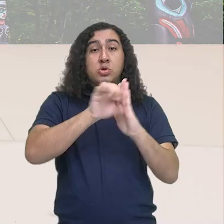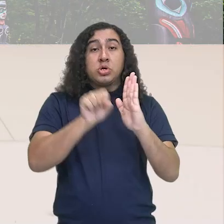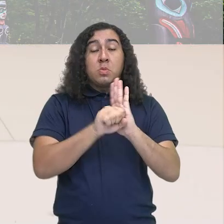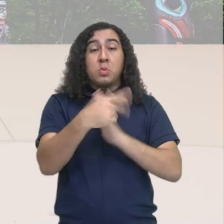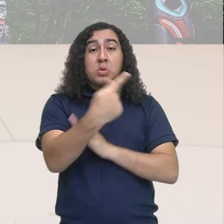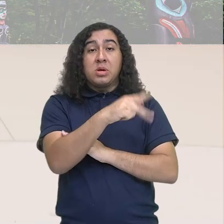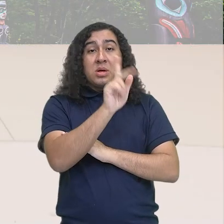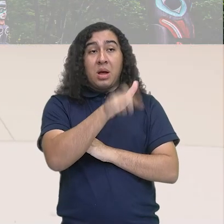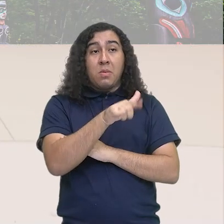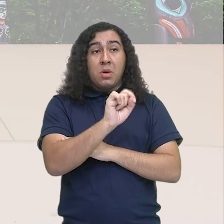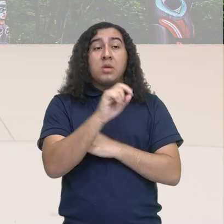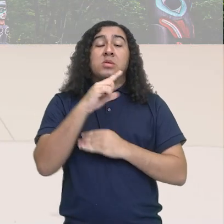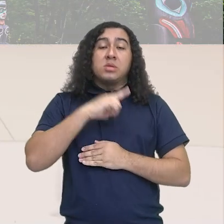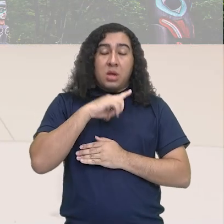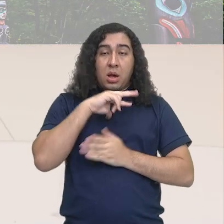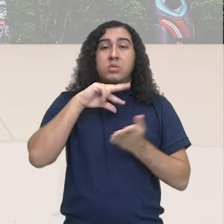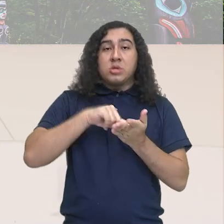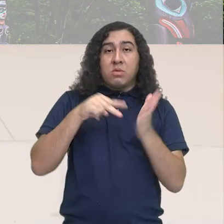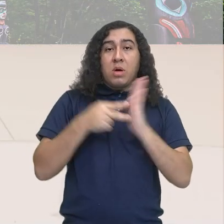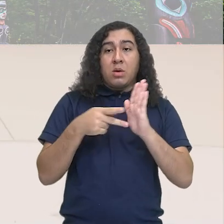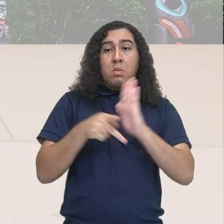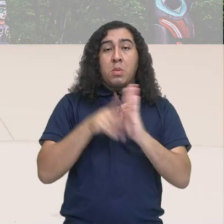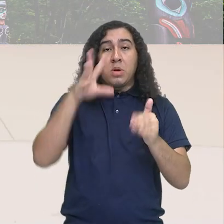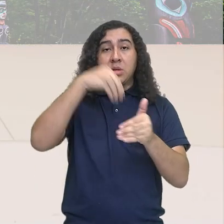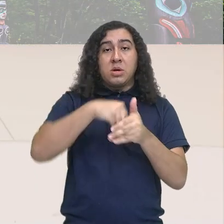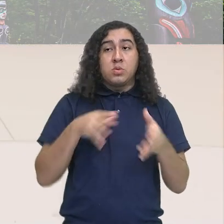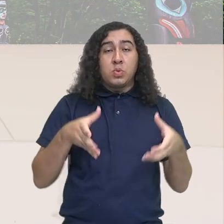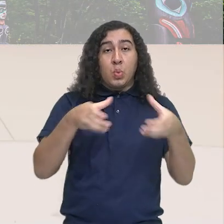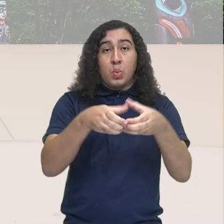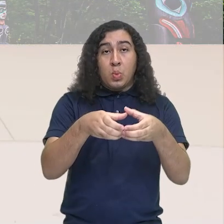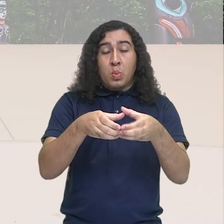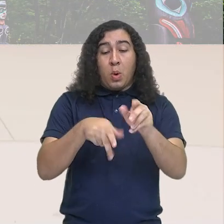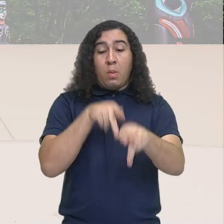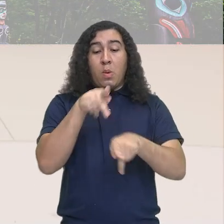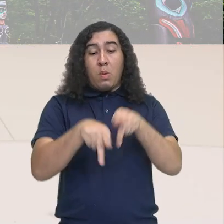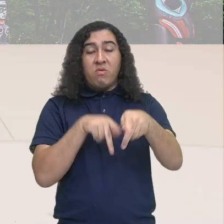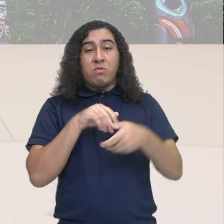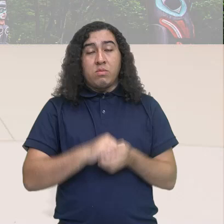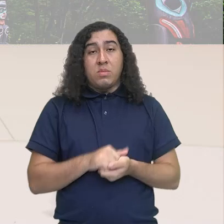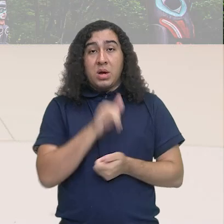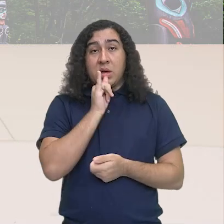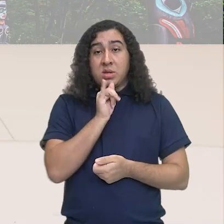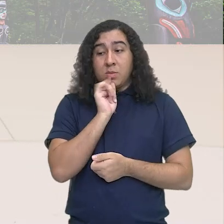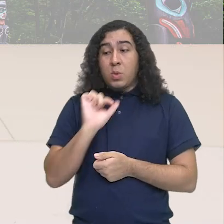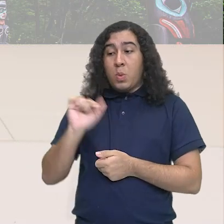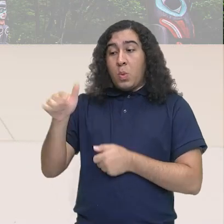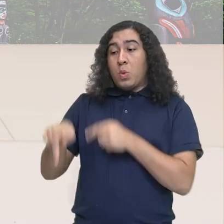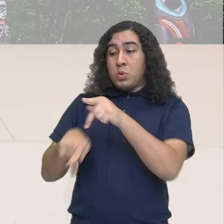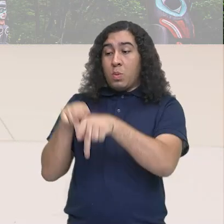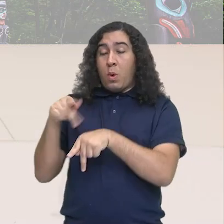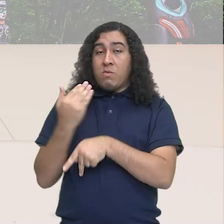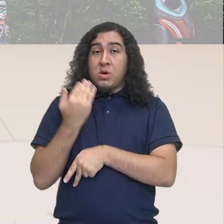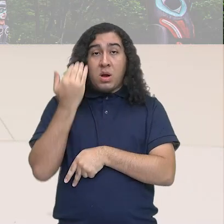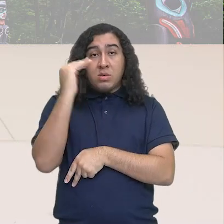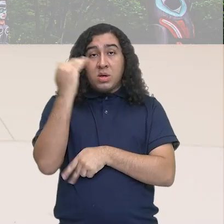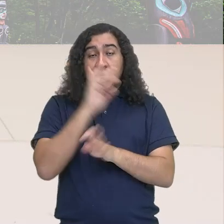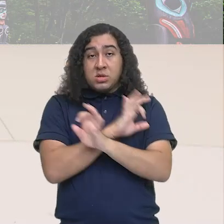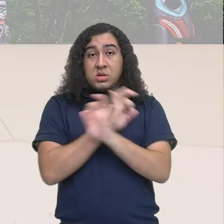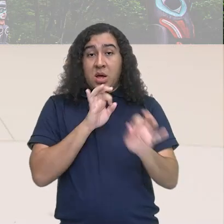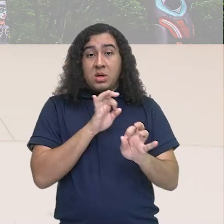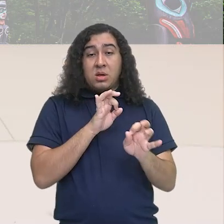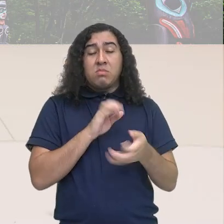simbologia que é significativa para um determinado povo. Ele pode não ser compreendido por mim, nem por você,